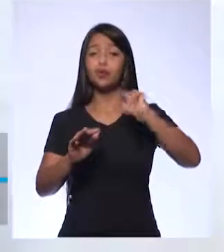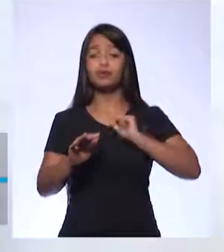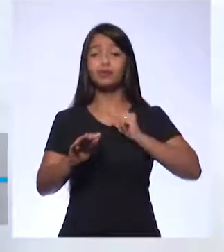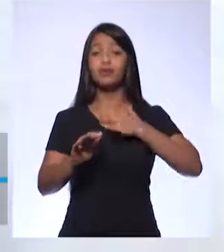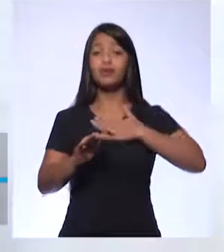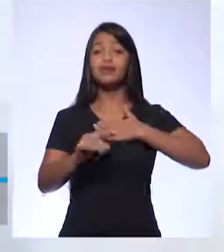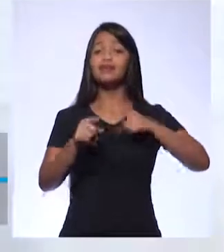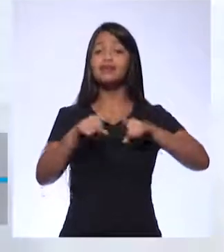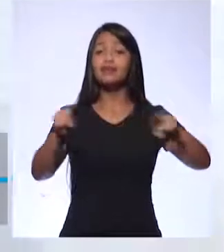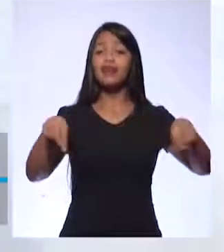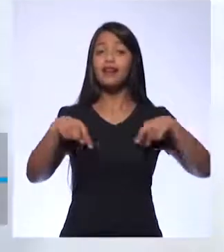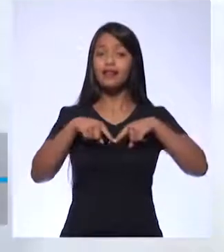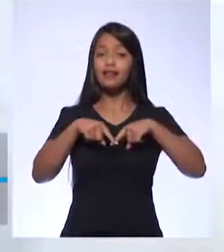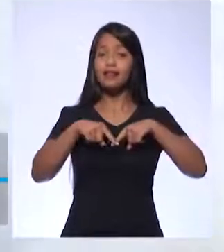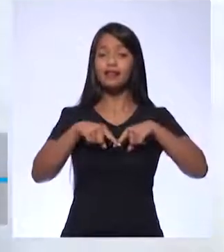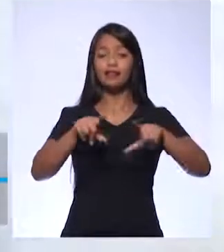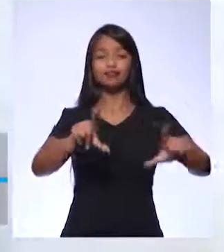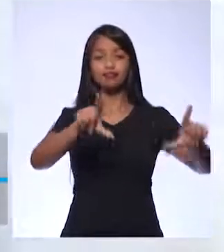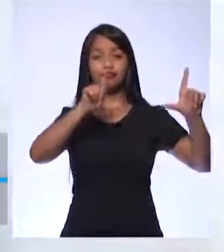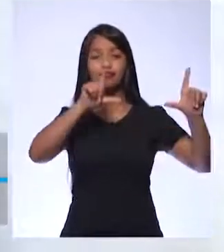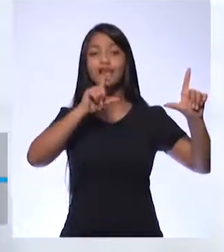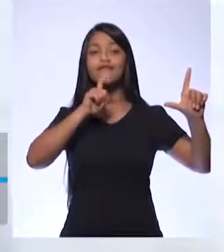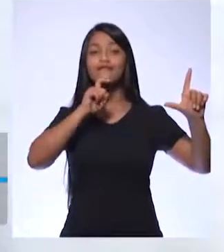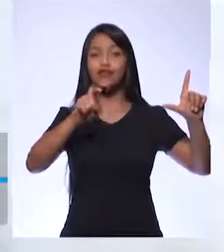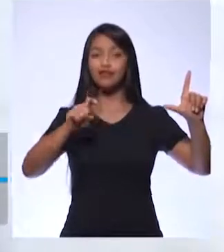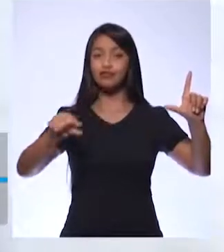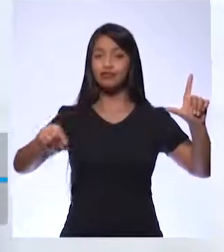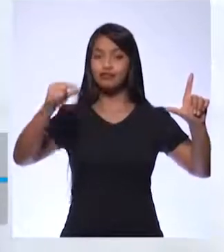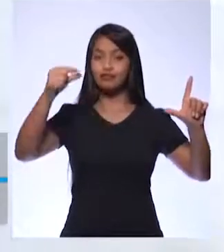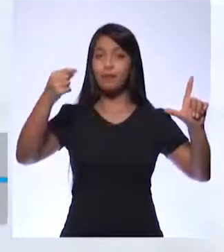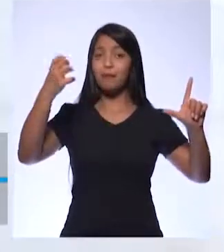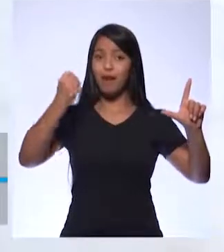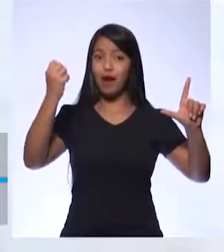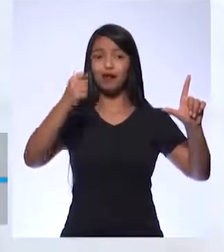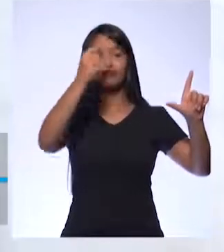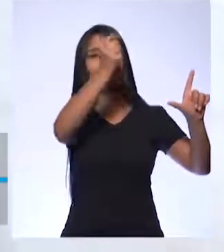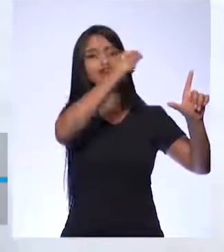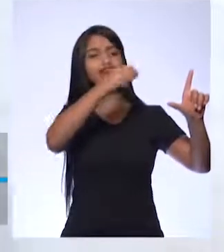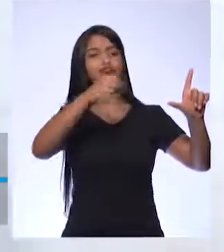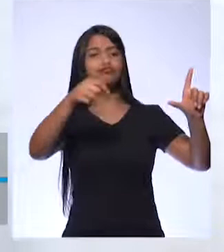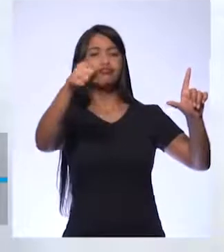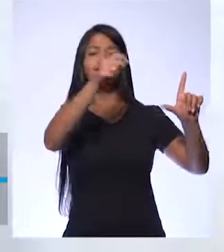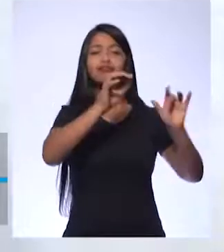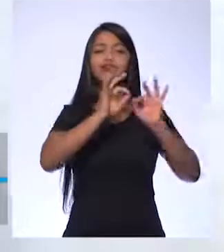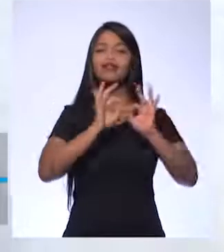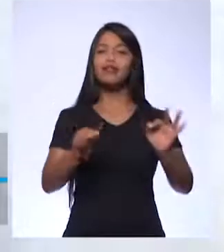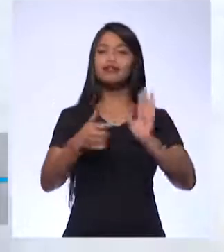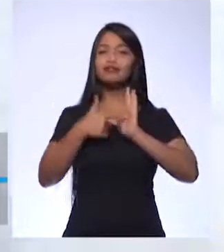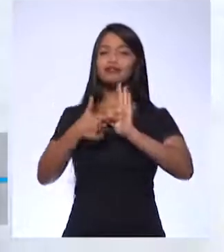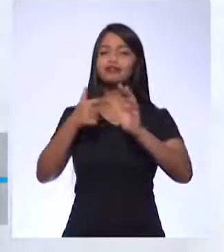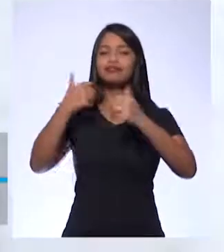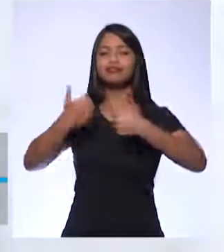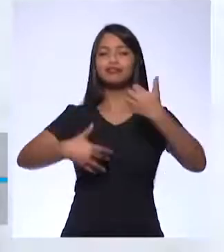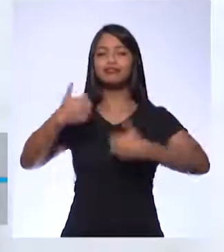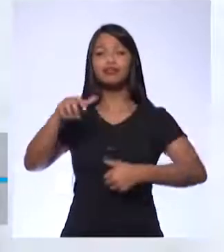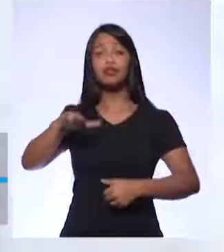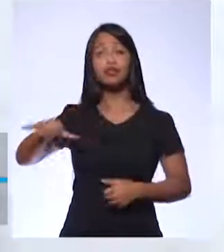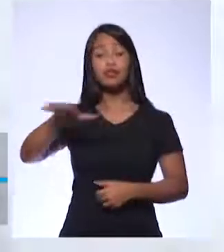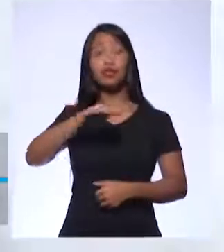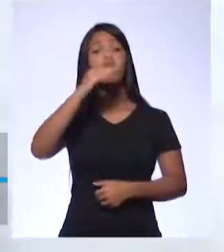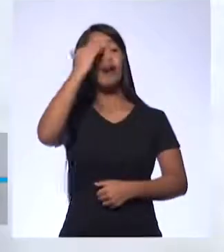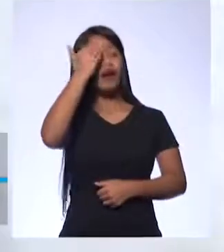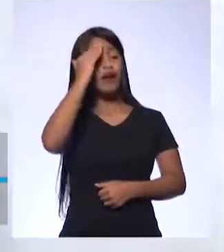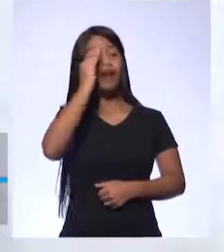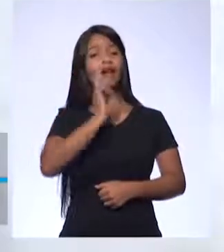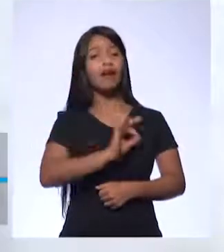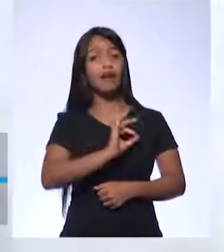giz, né? Com giz e com a lousa, e aí às vezes dá para a gente fazer uma figurinha simples assim e explicar, né? E a pessoa entende. Tá? É